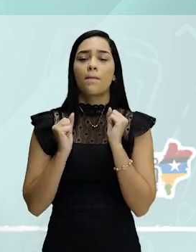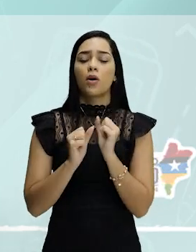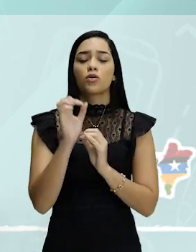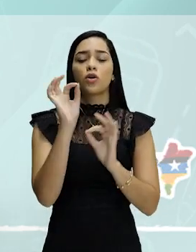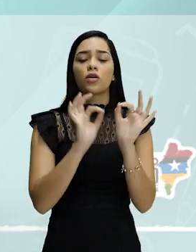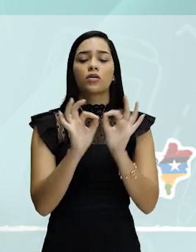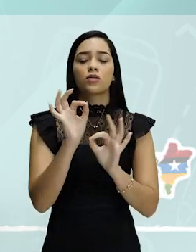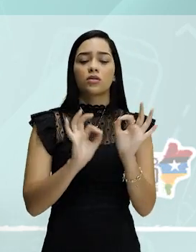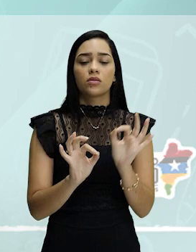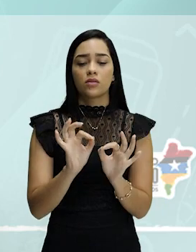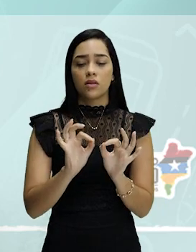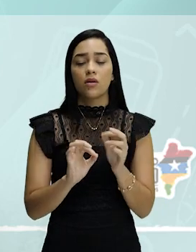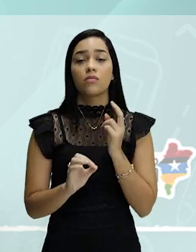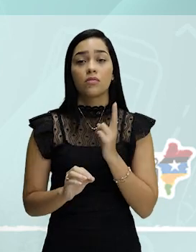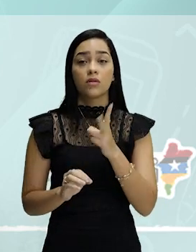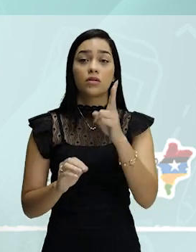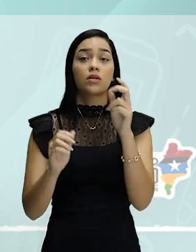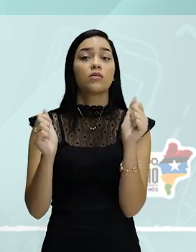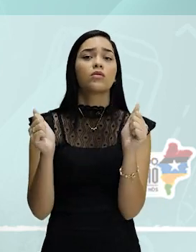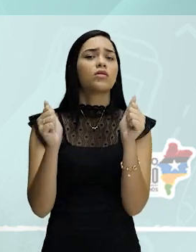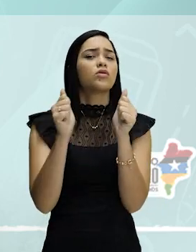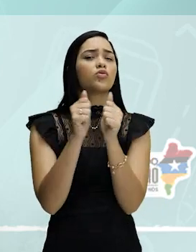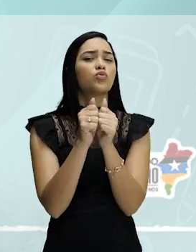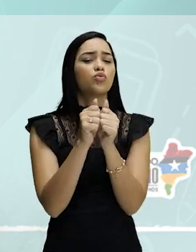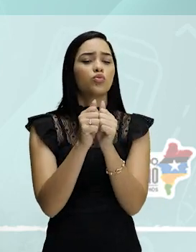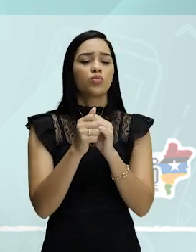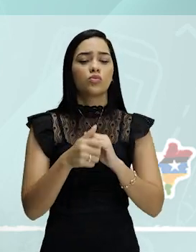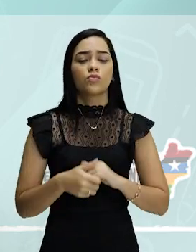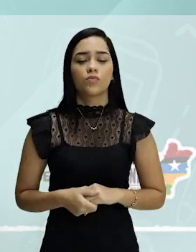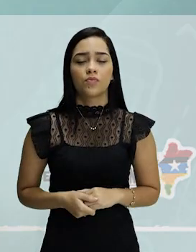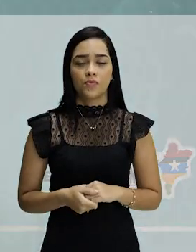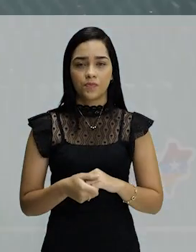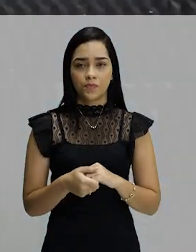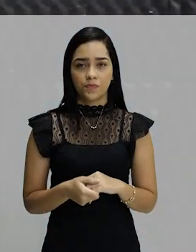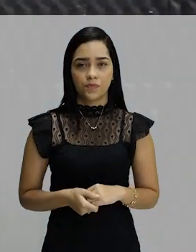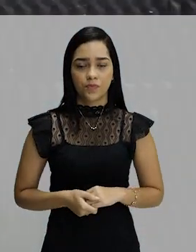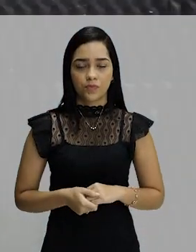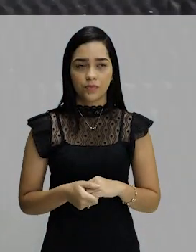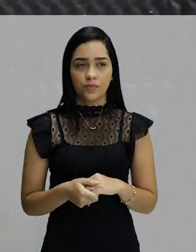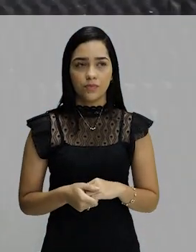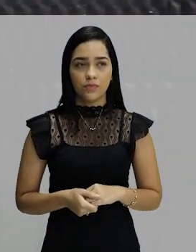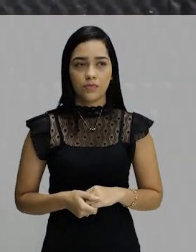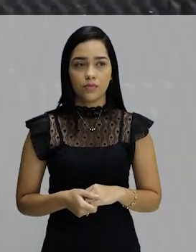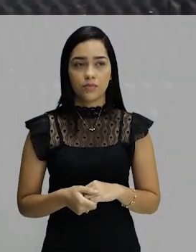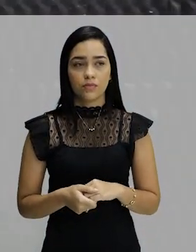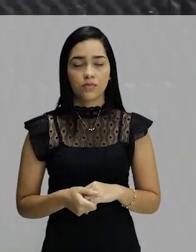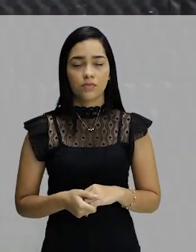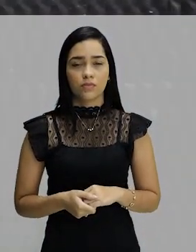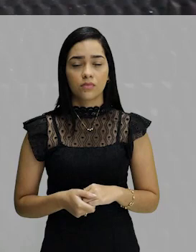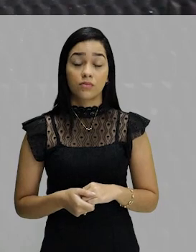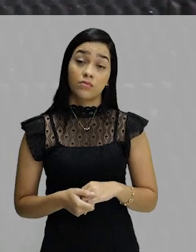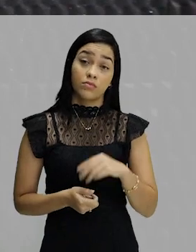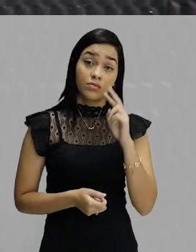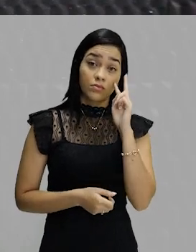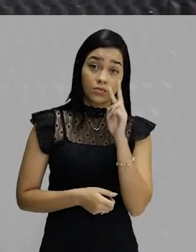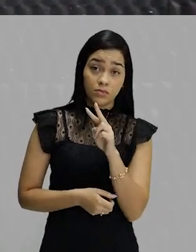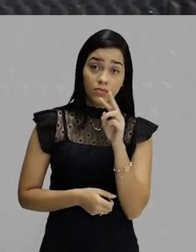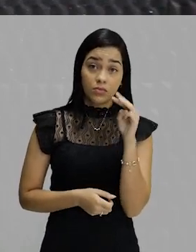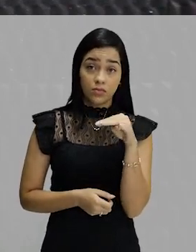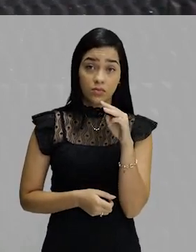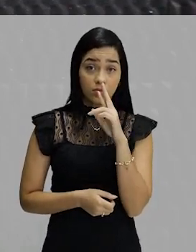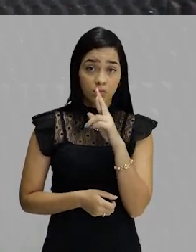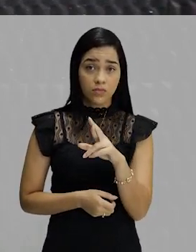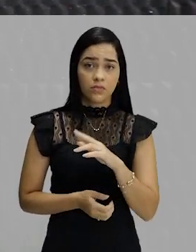formas podemos ordená-los de modo que fiquem sempre juntos? Tá? Vamos lá, pessoal, para a